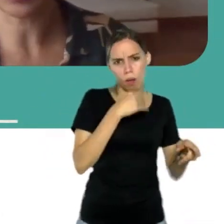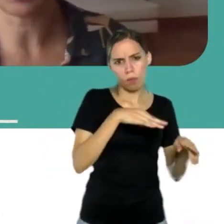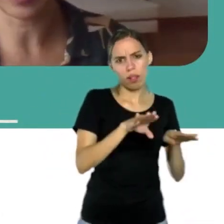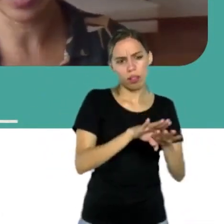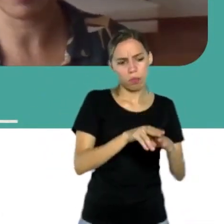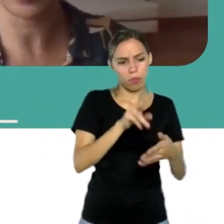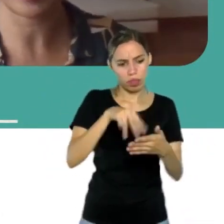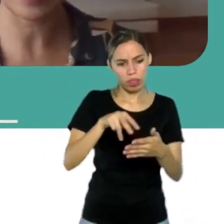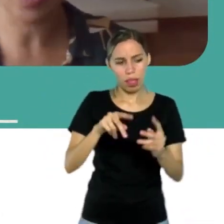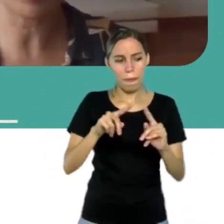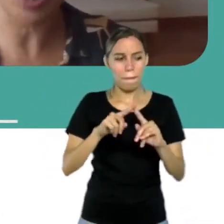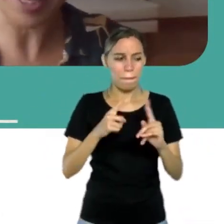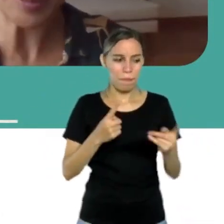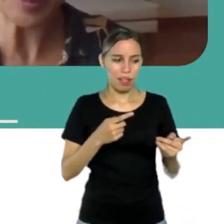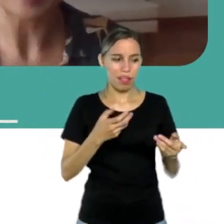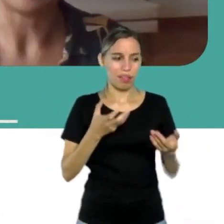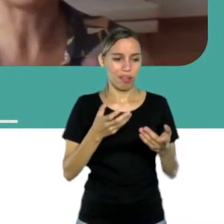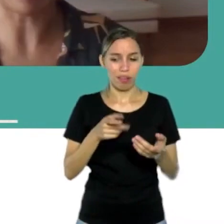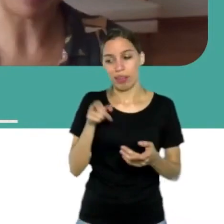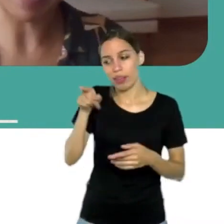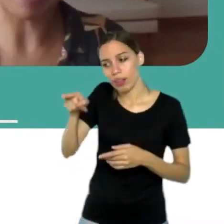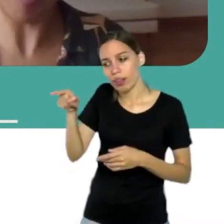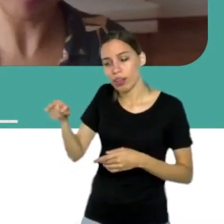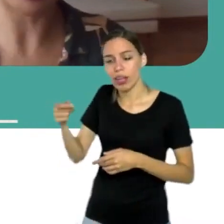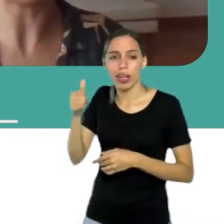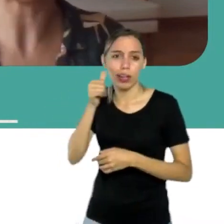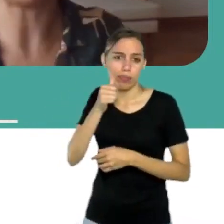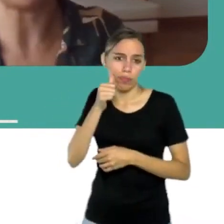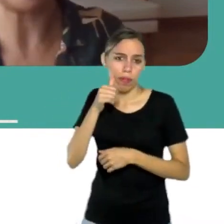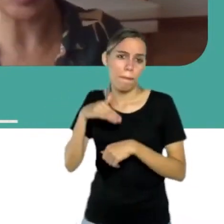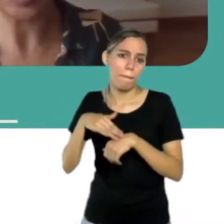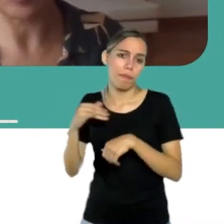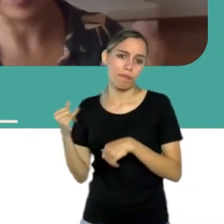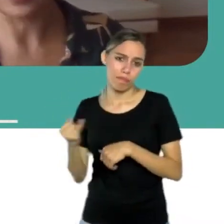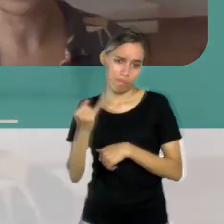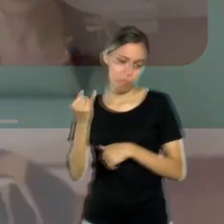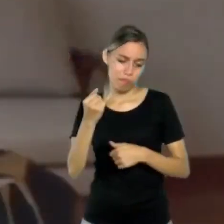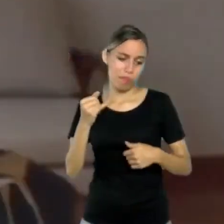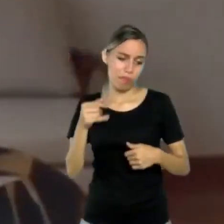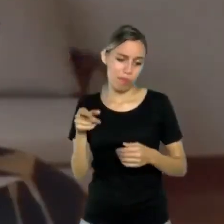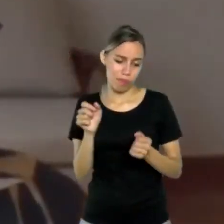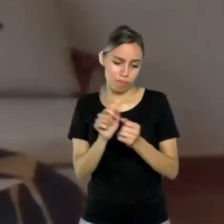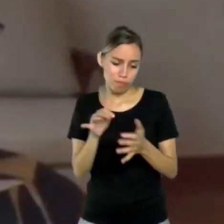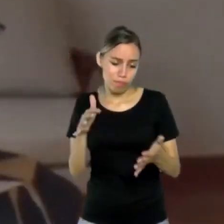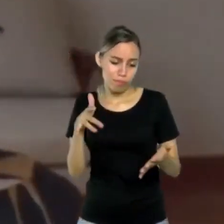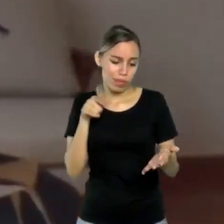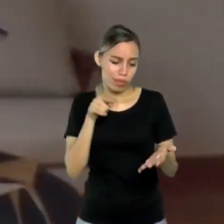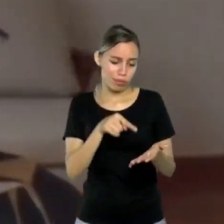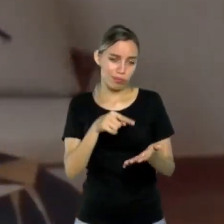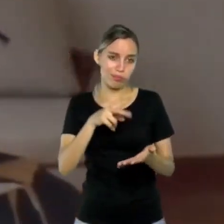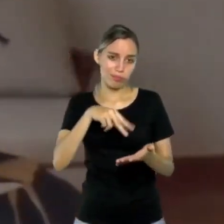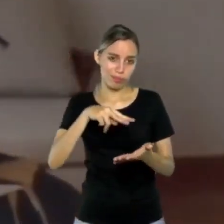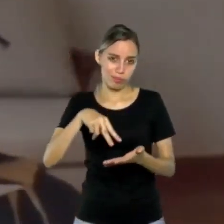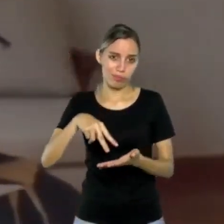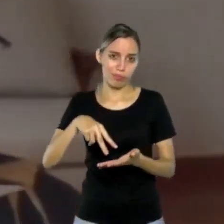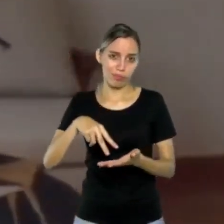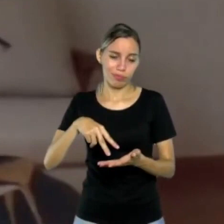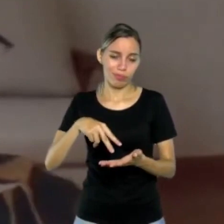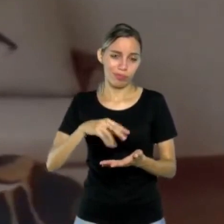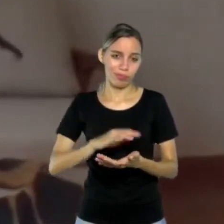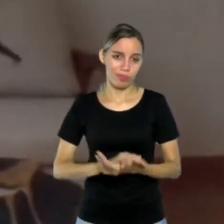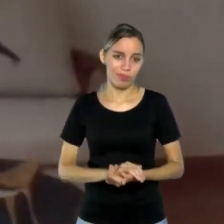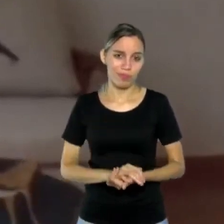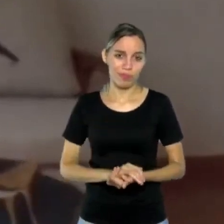nesse espaço eu queria muito que esse objeto, que para mim é um objeto mágico, eu tivesse muito cercada